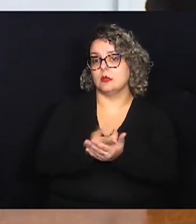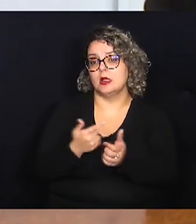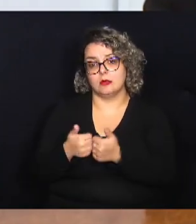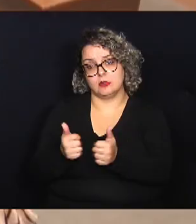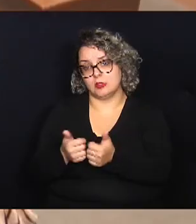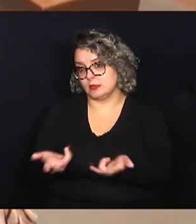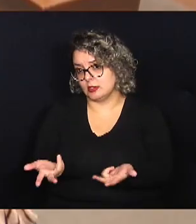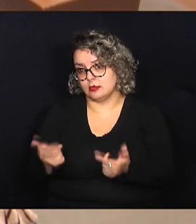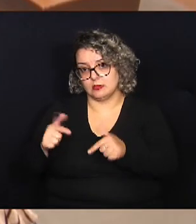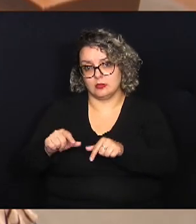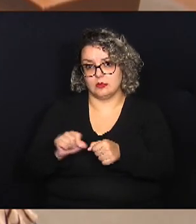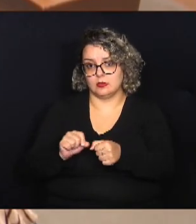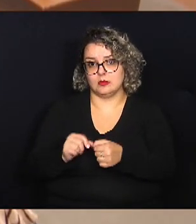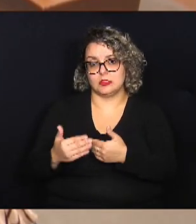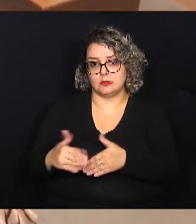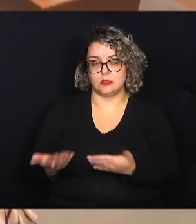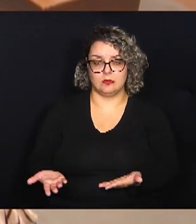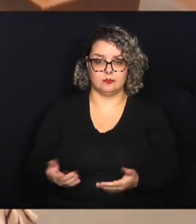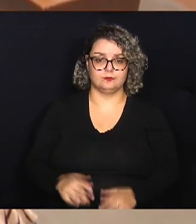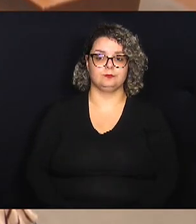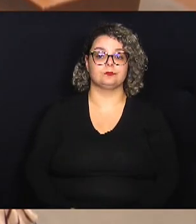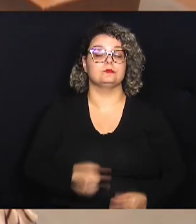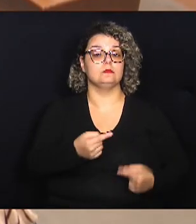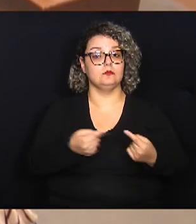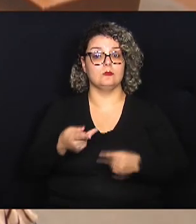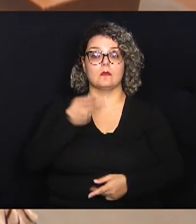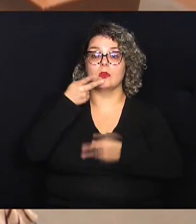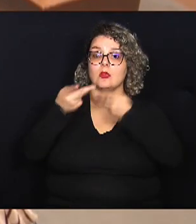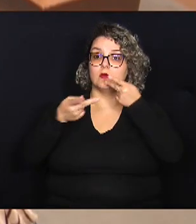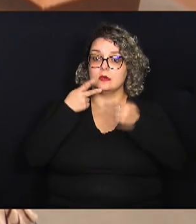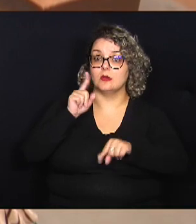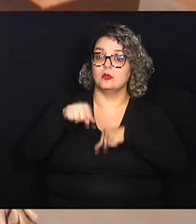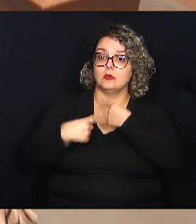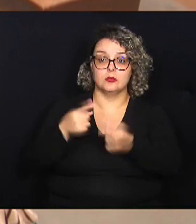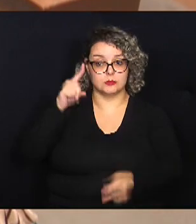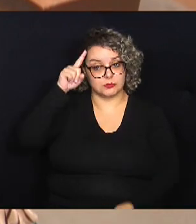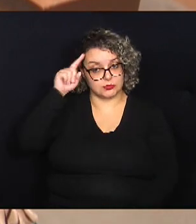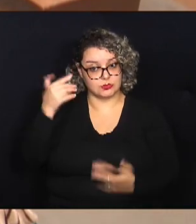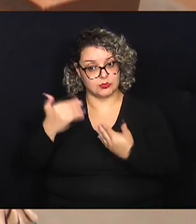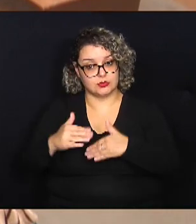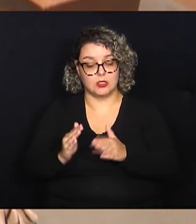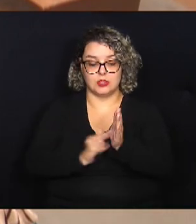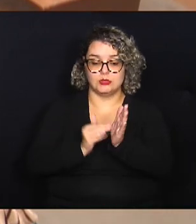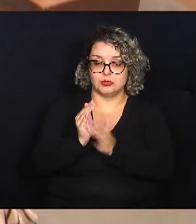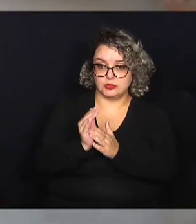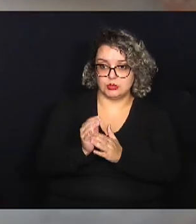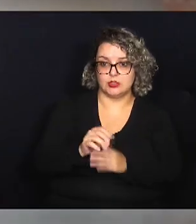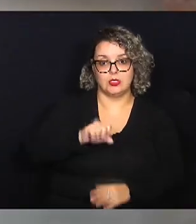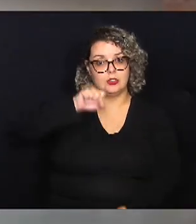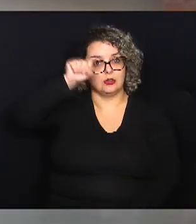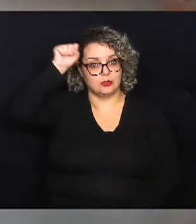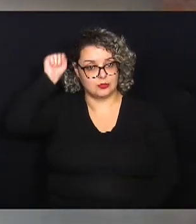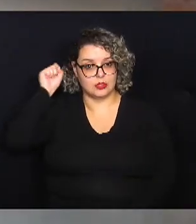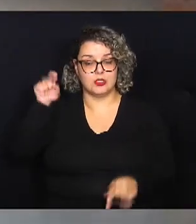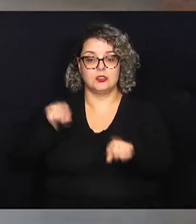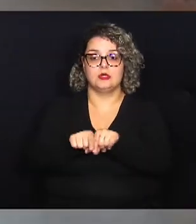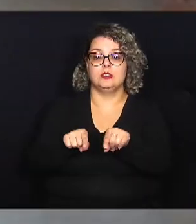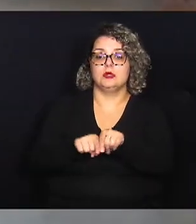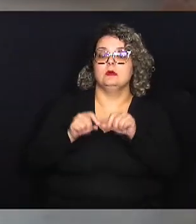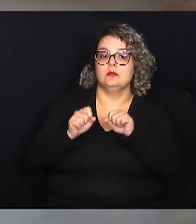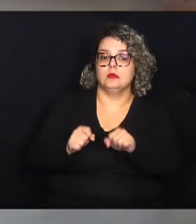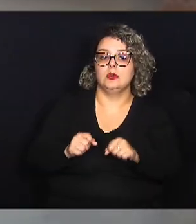local fazendo essa prova. Na discussão também foram mencionados outros dias de provas de concursos e vestibulares que também poderiam